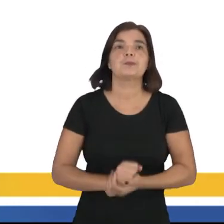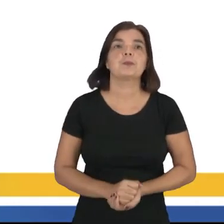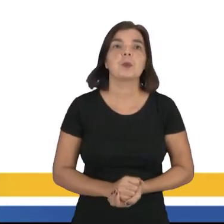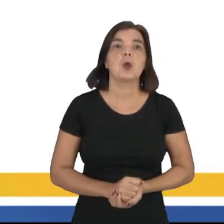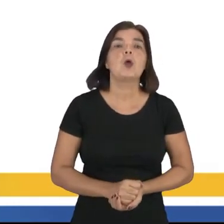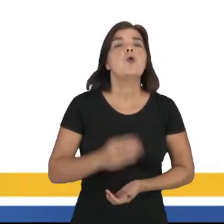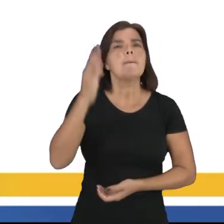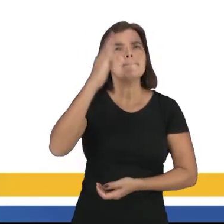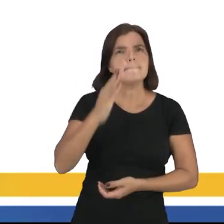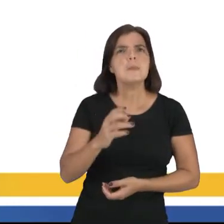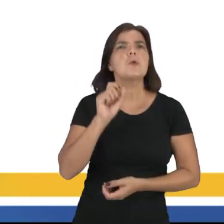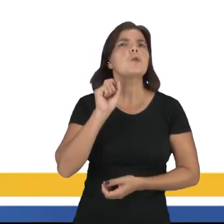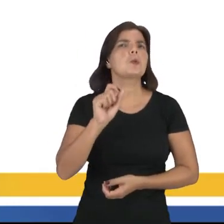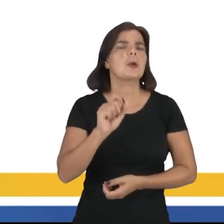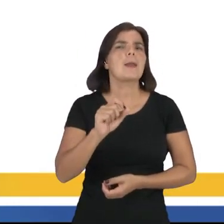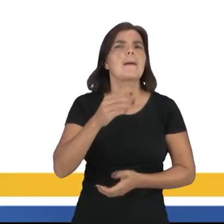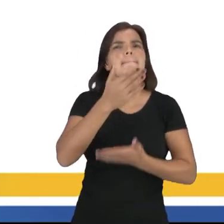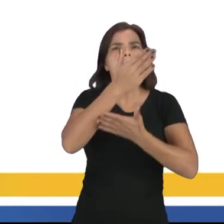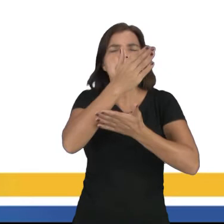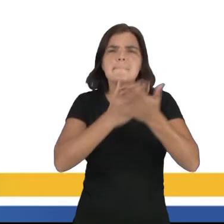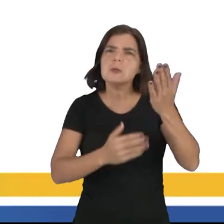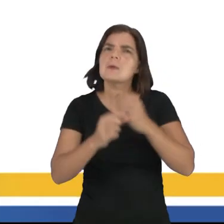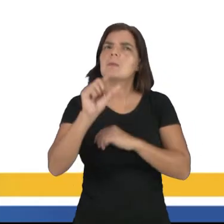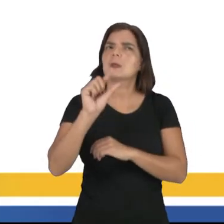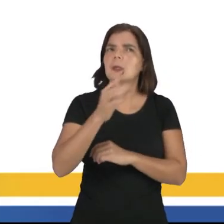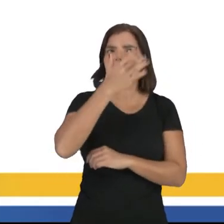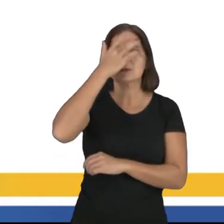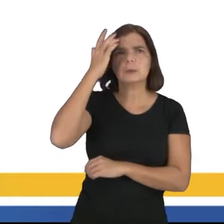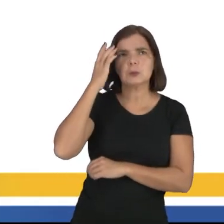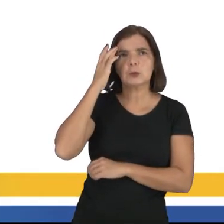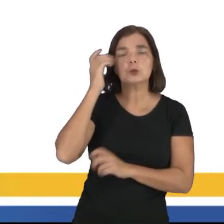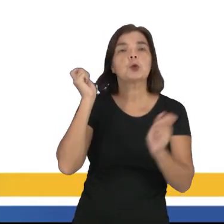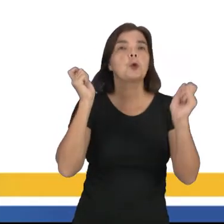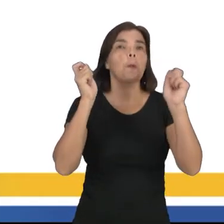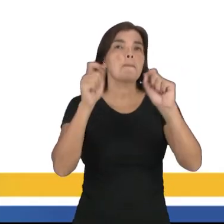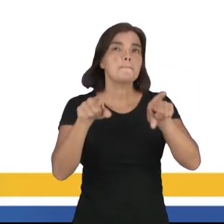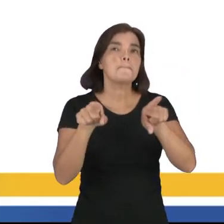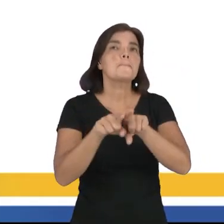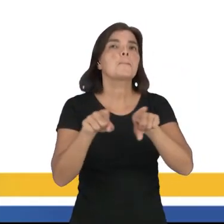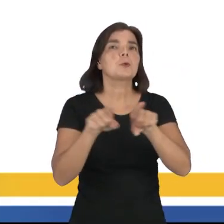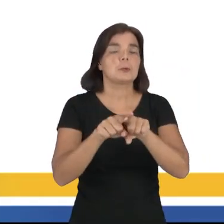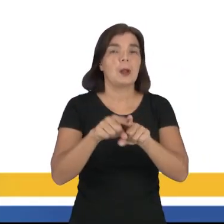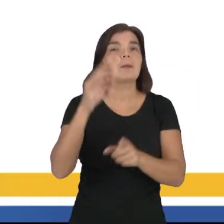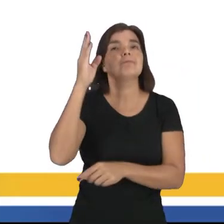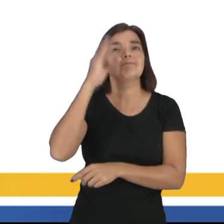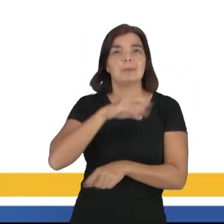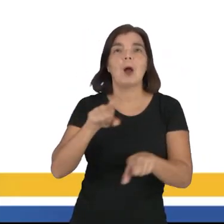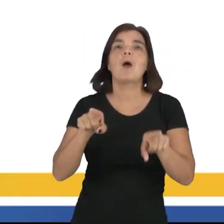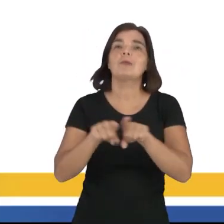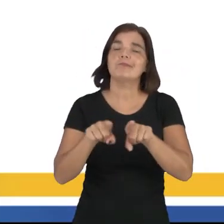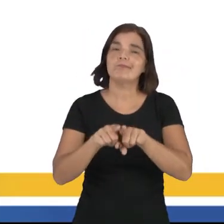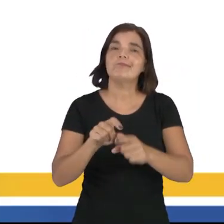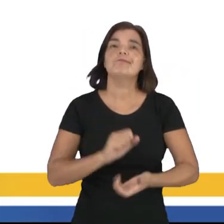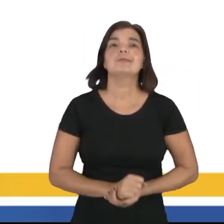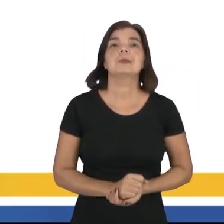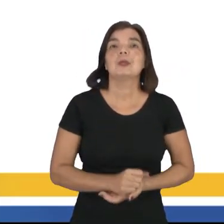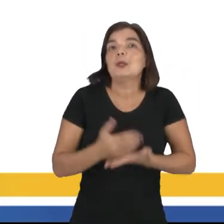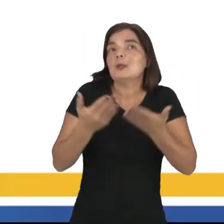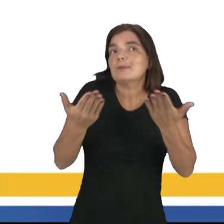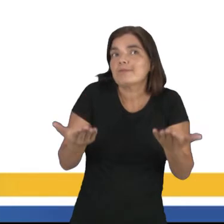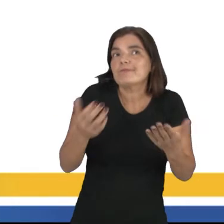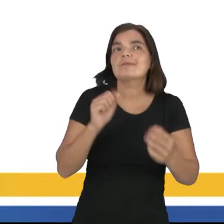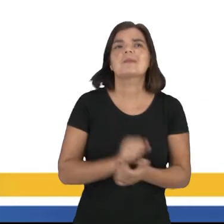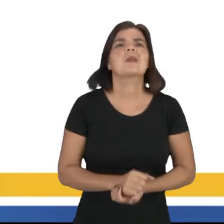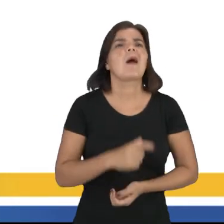e anulando-se. No Brasil, opera-se menos da metade dos pacientes que se pode operar, e opera-se